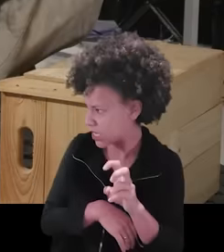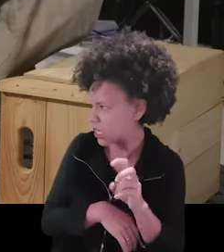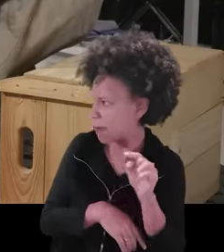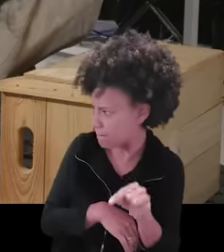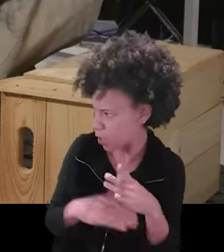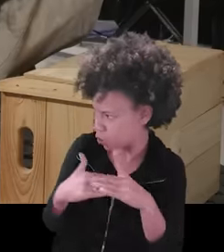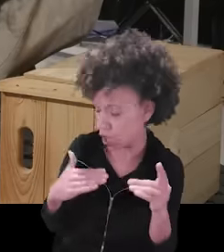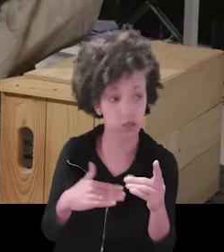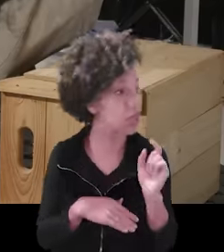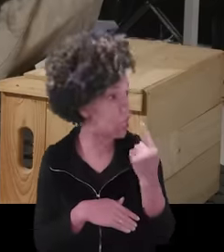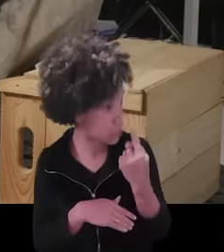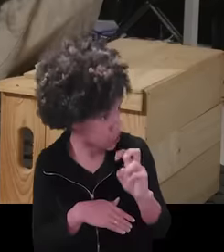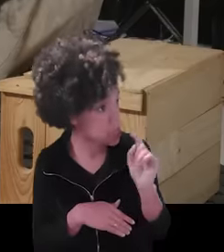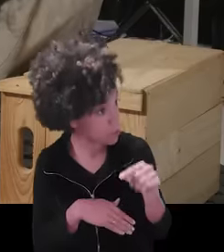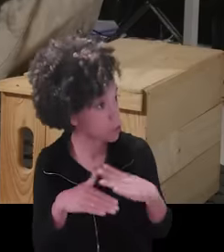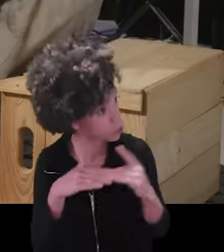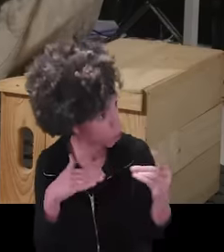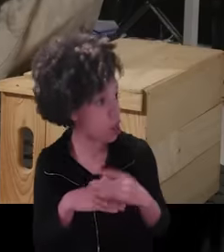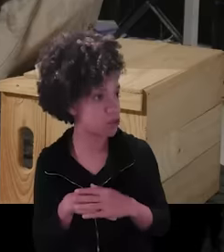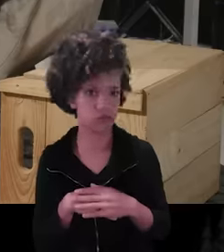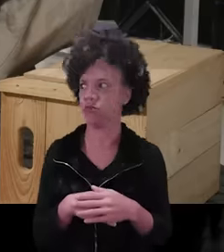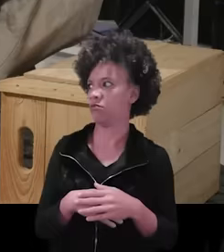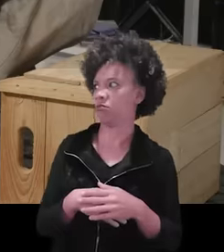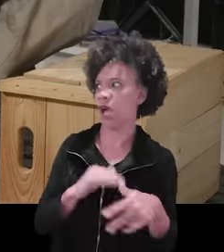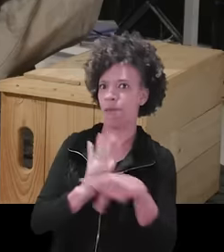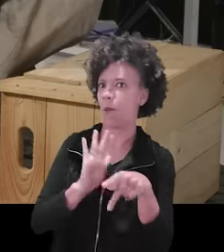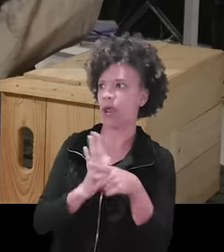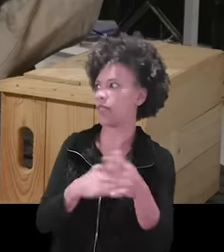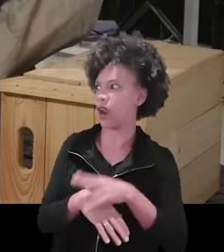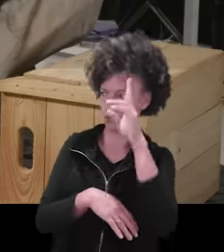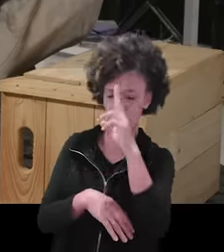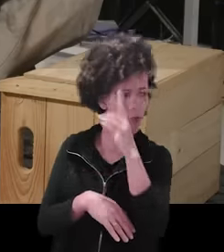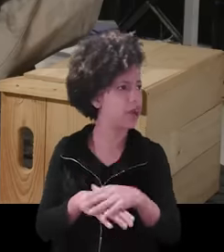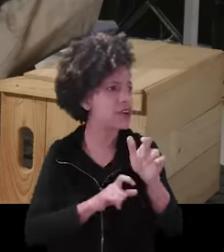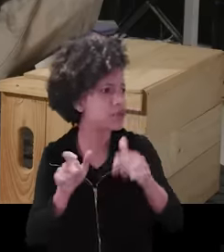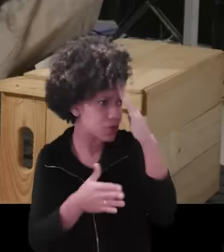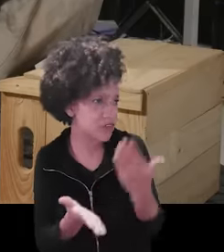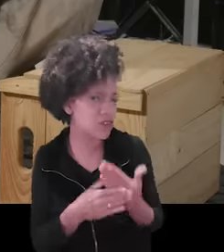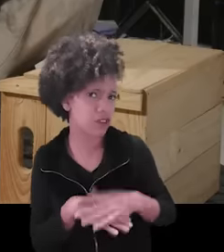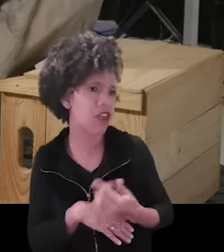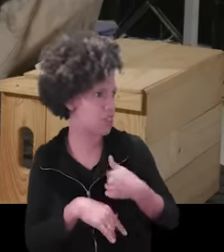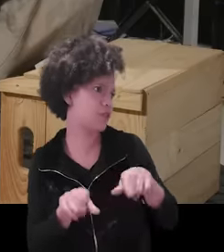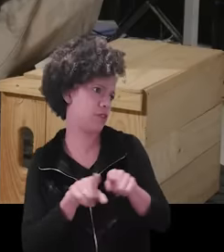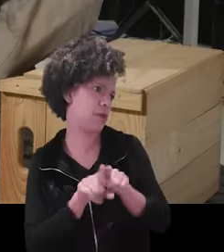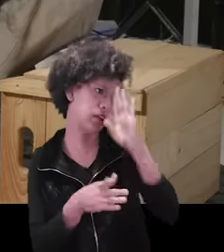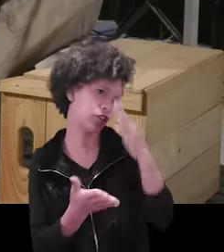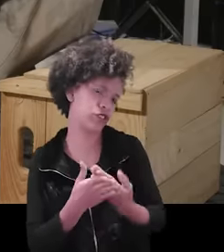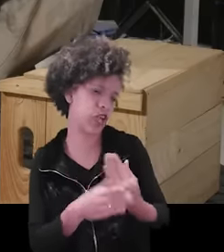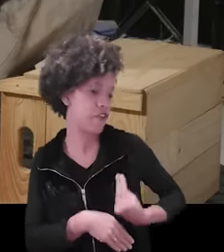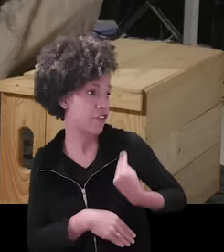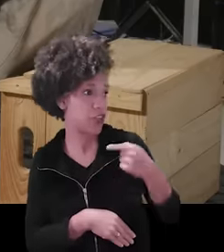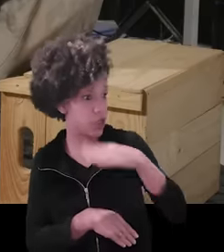dólar mentira é dono da Uber Mas é isso e assim as pessoas acreditam e assim eu acredito ali também